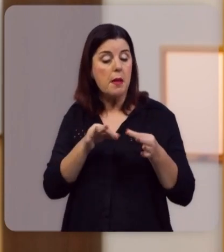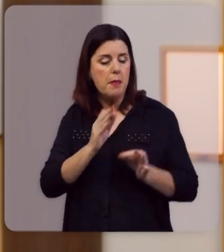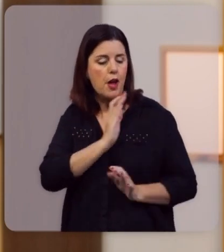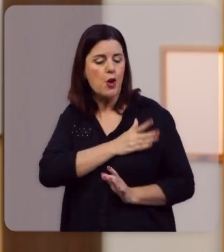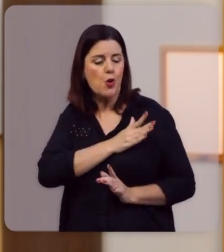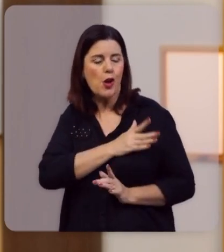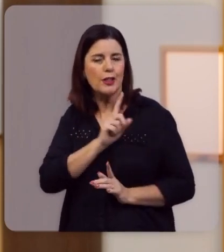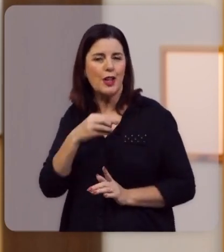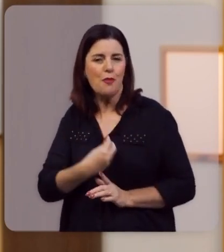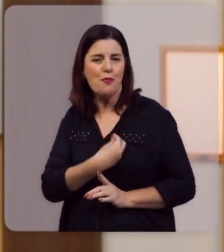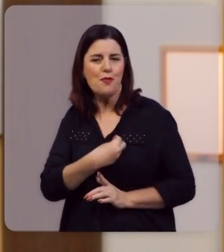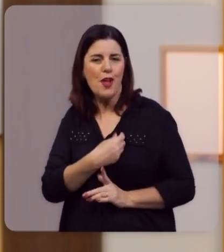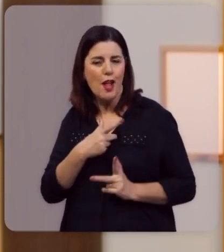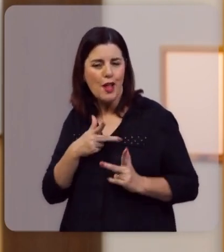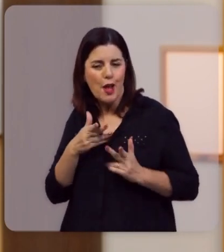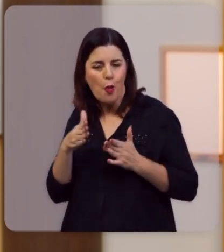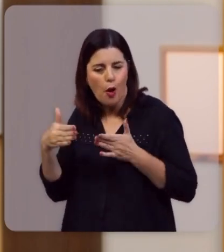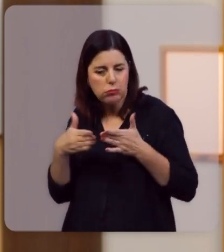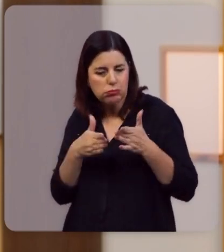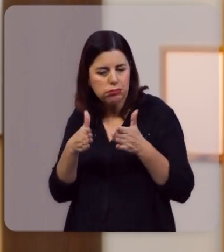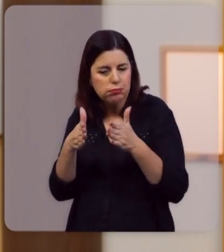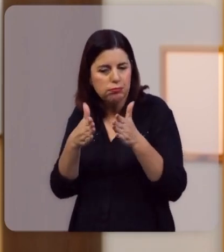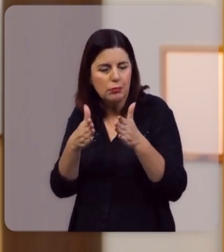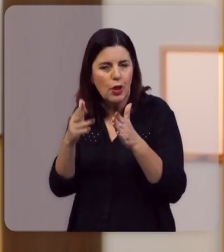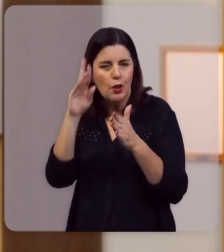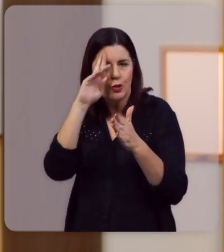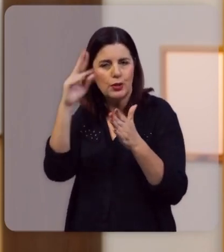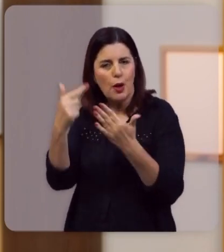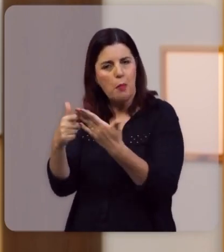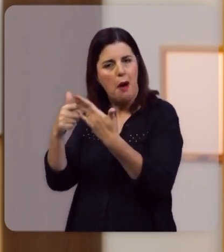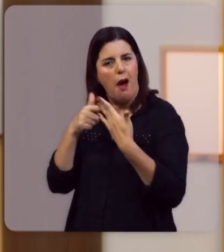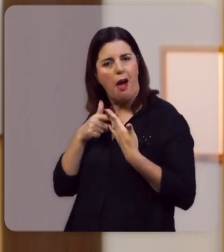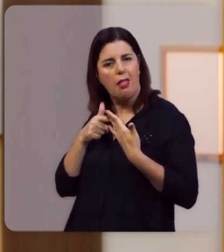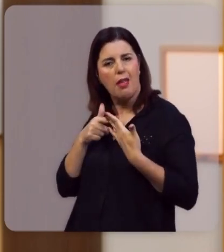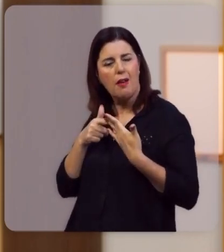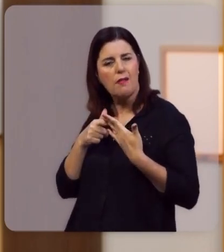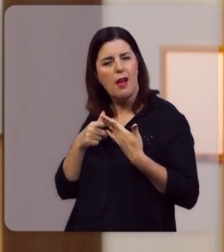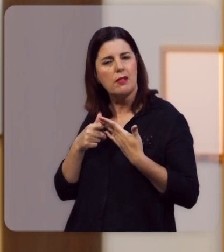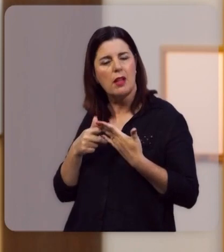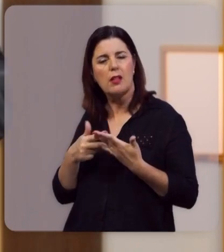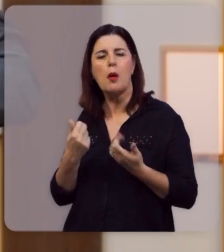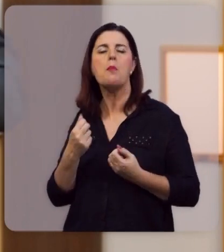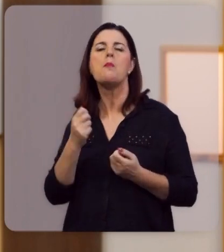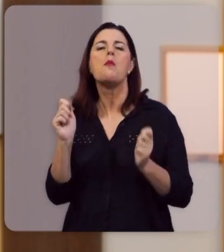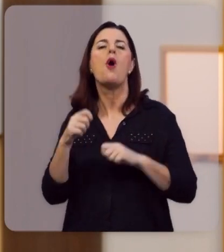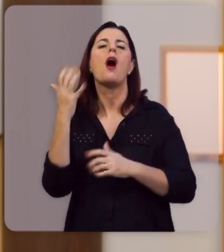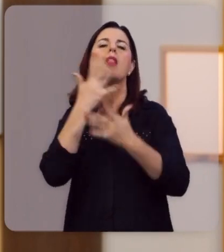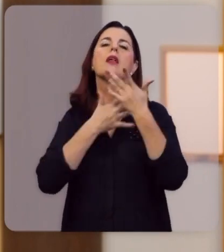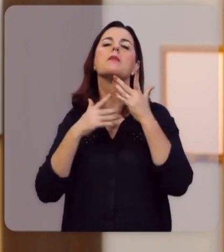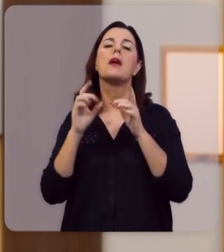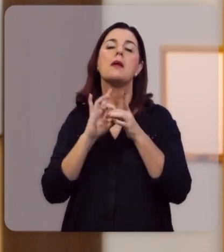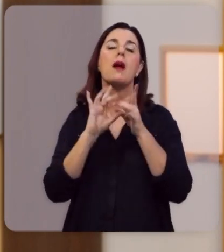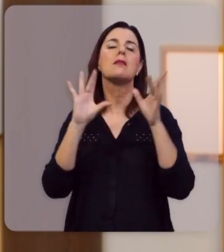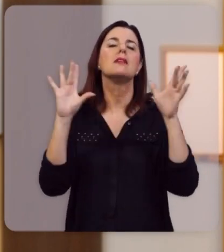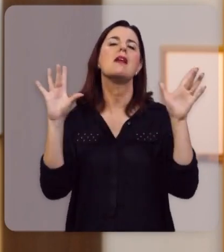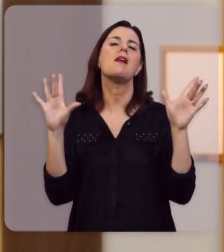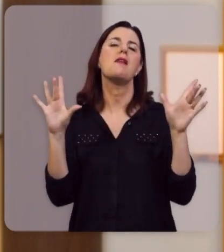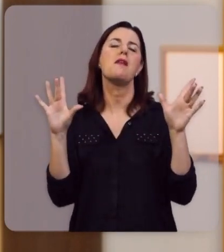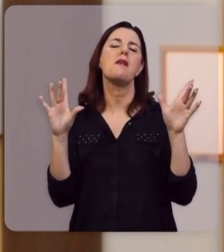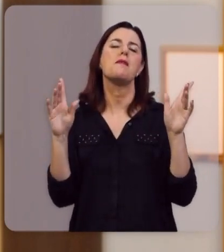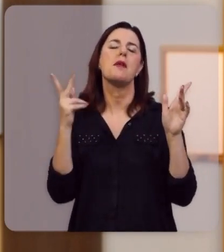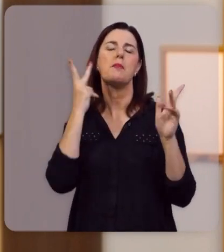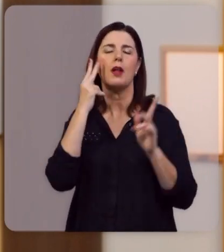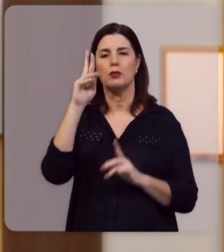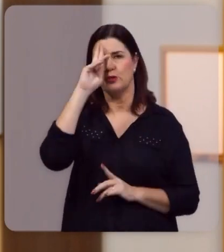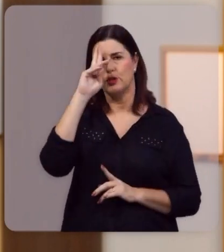coração, a nossa vida, para que o Senhor se manifeste. Não podemos ser um obstáculo, mas um caminho aberto, franqueado,